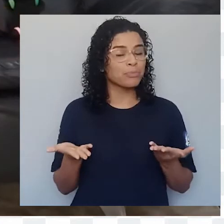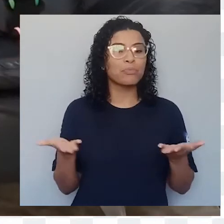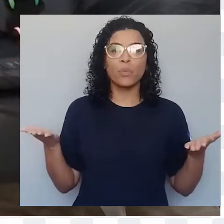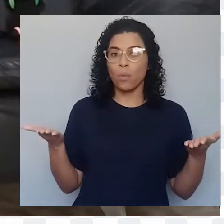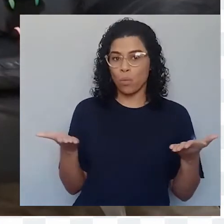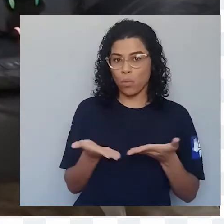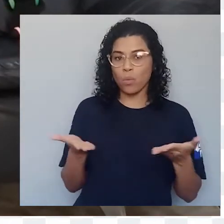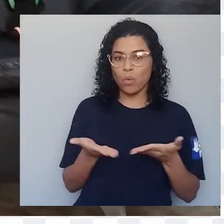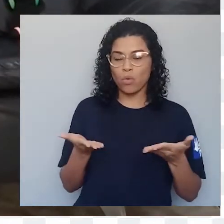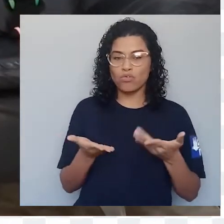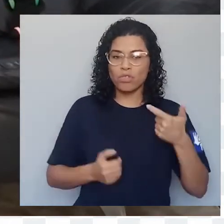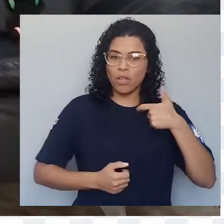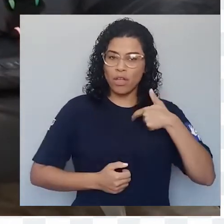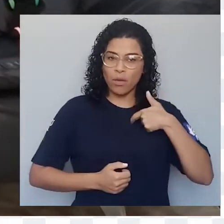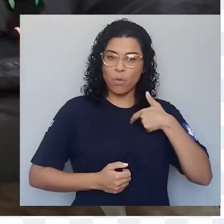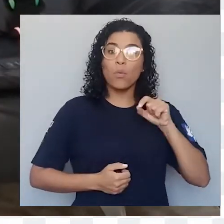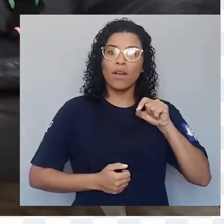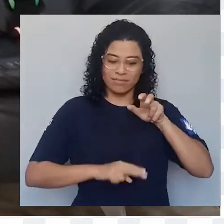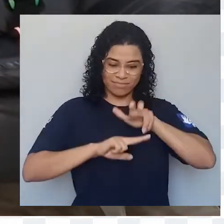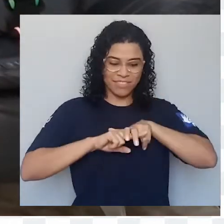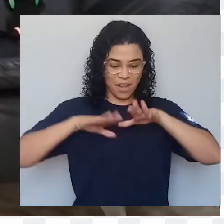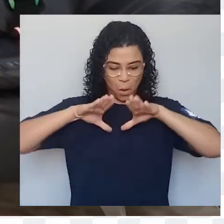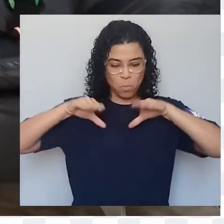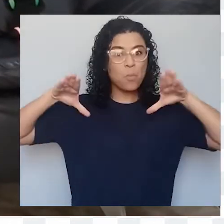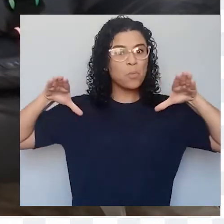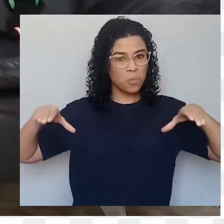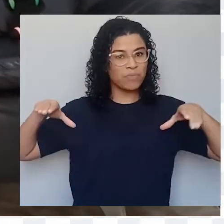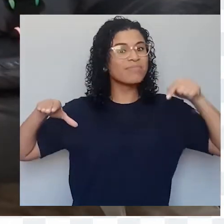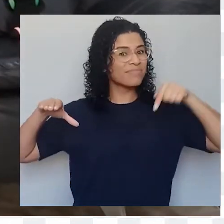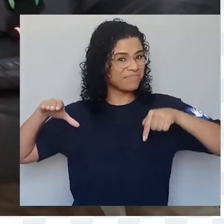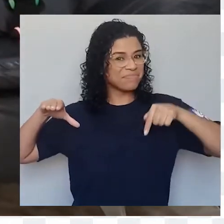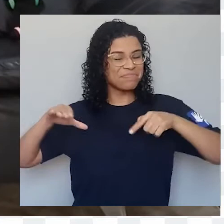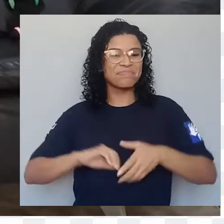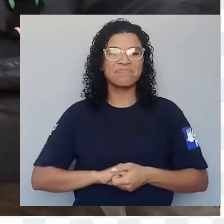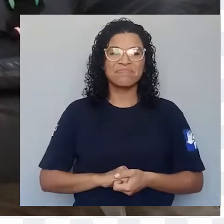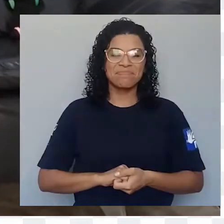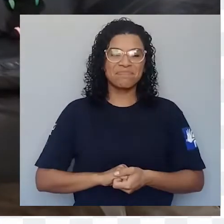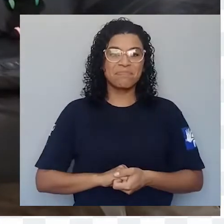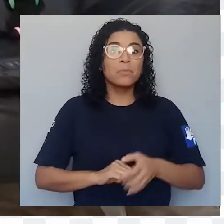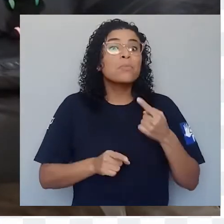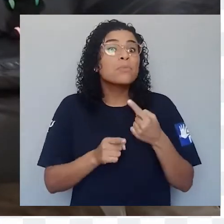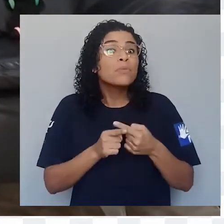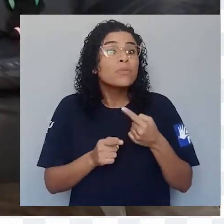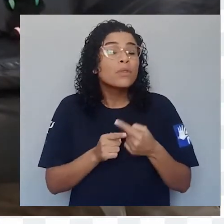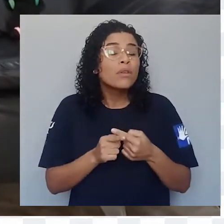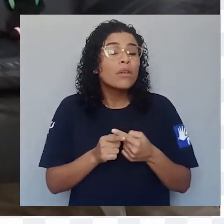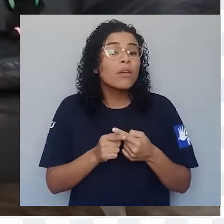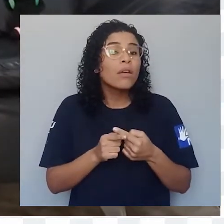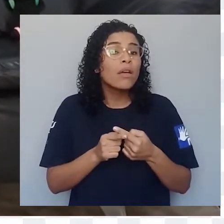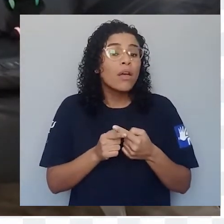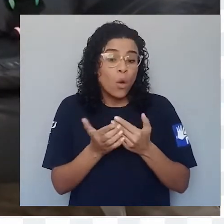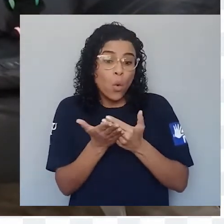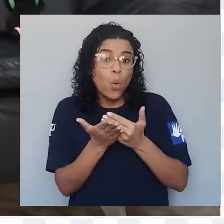Bom, hoje eu estou nesse sofá porque eu quero